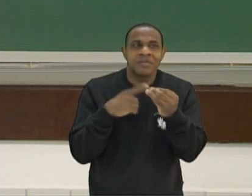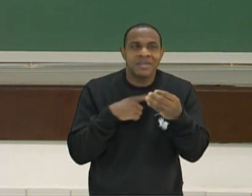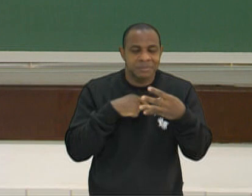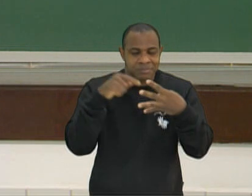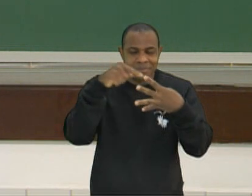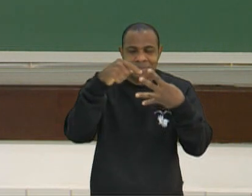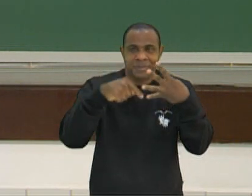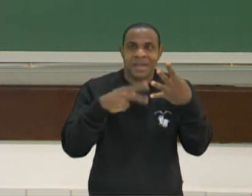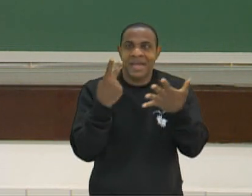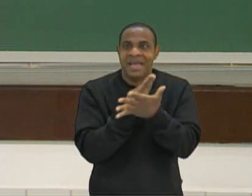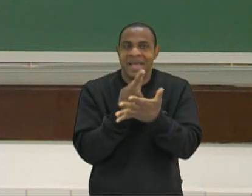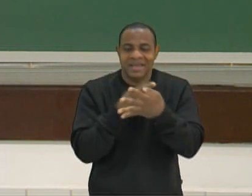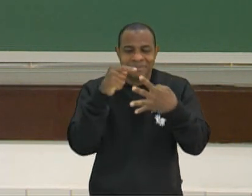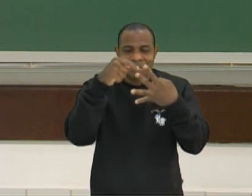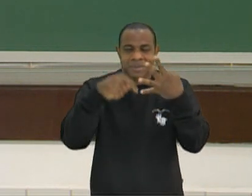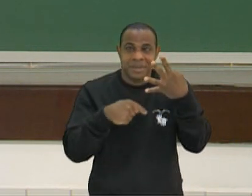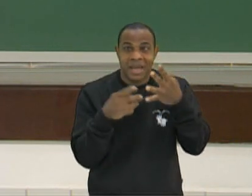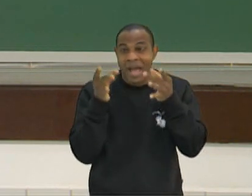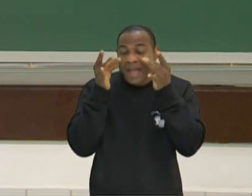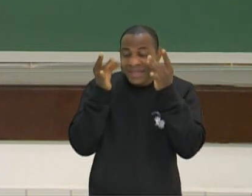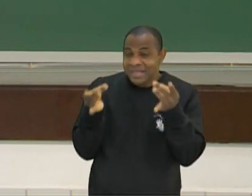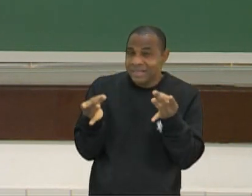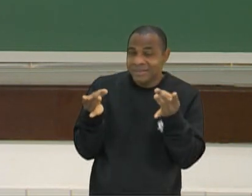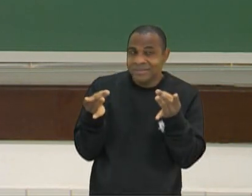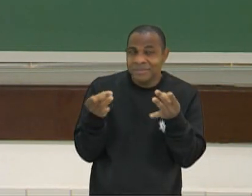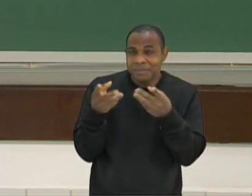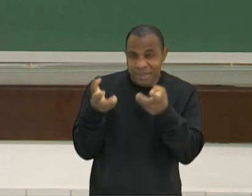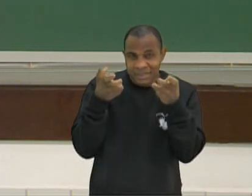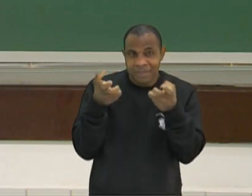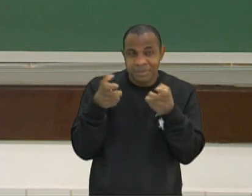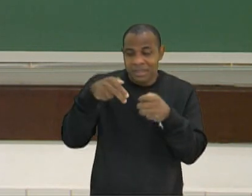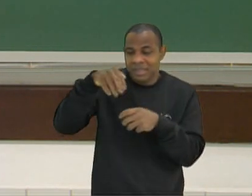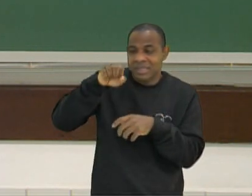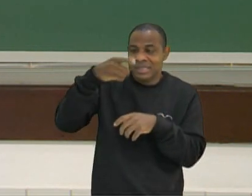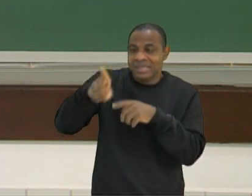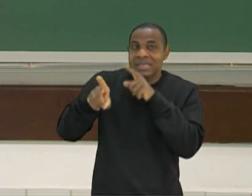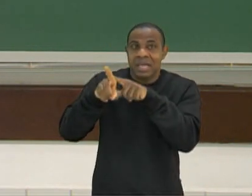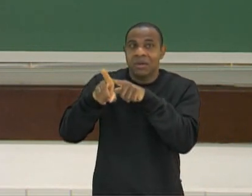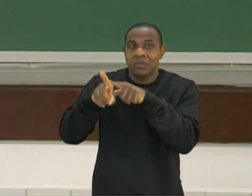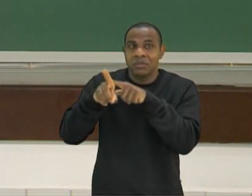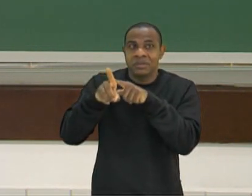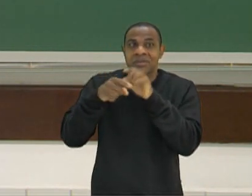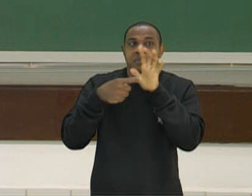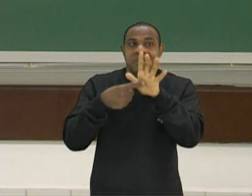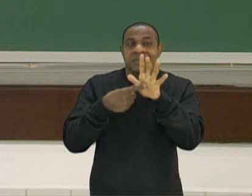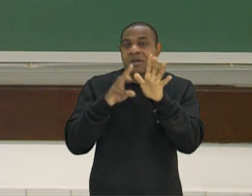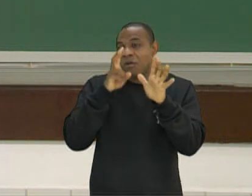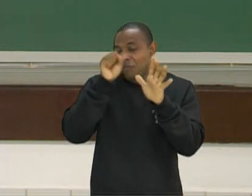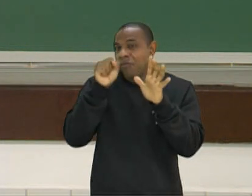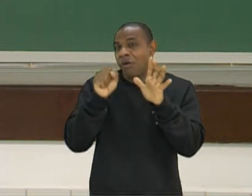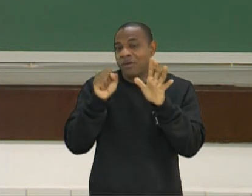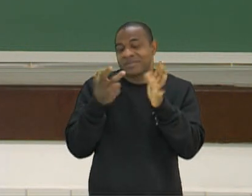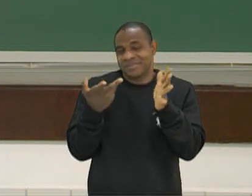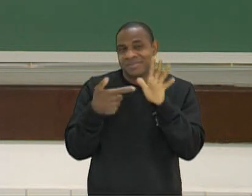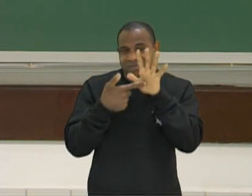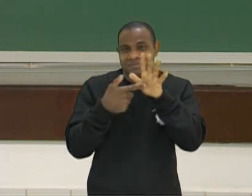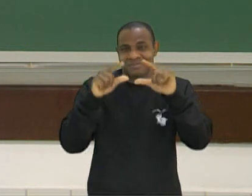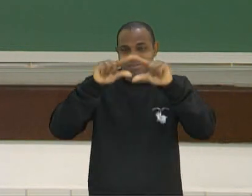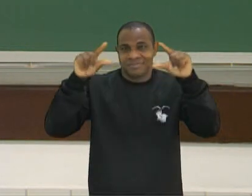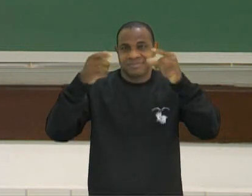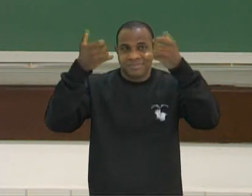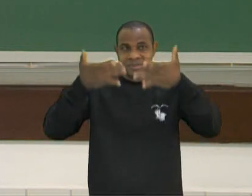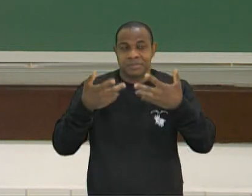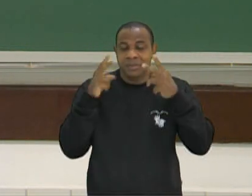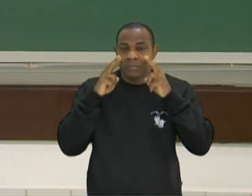alternativa errada. Então, assim, muita atenção, porque percebam que esse não ele está em destaque muito forte ali no enunciado. Então, a gente vai ter que